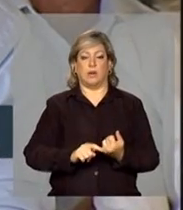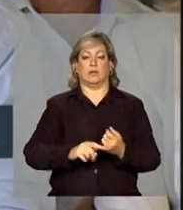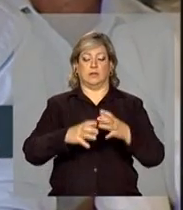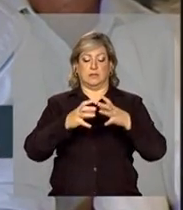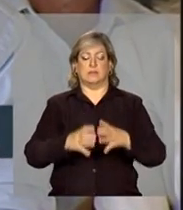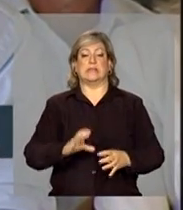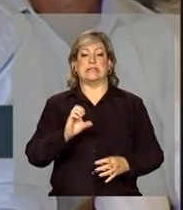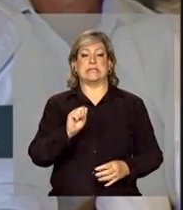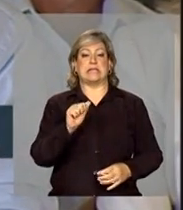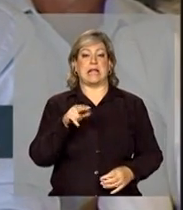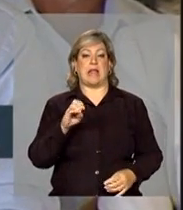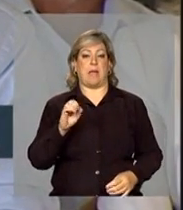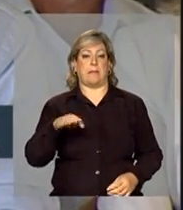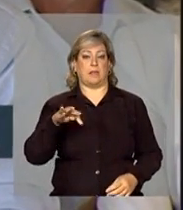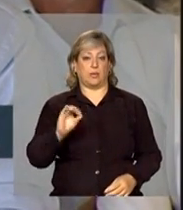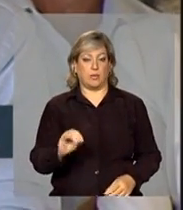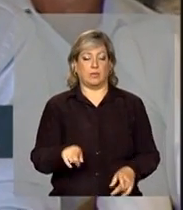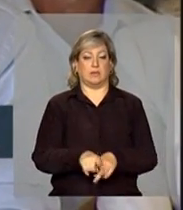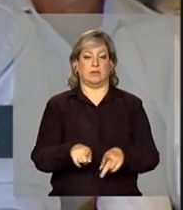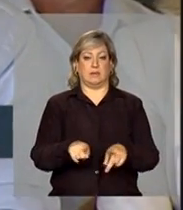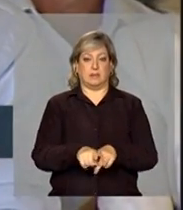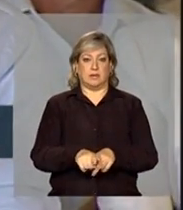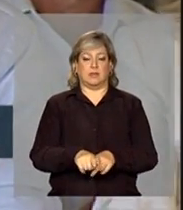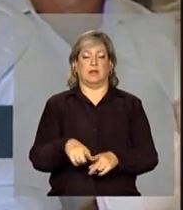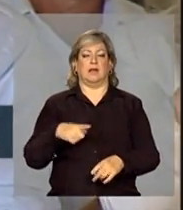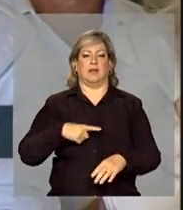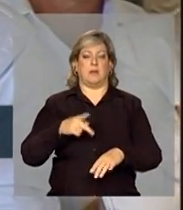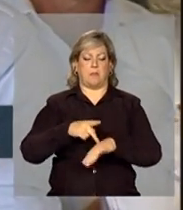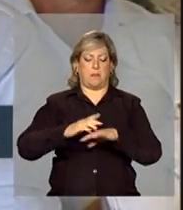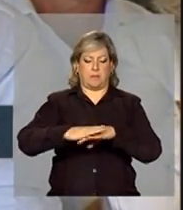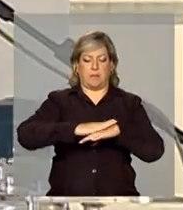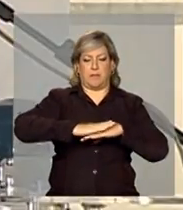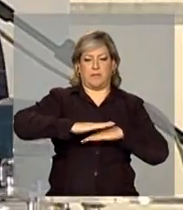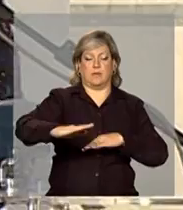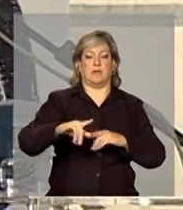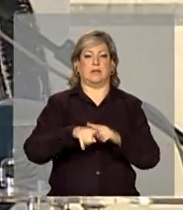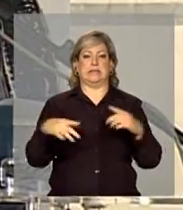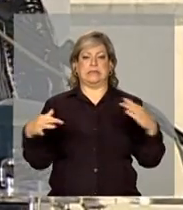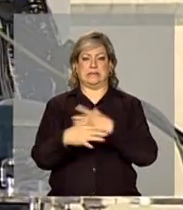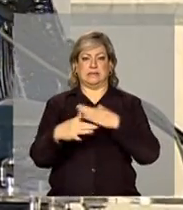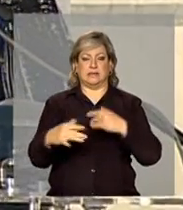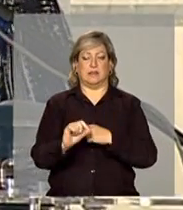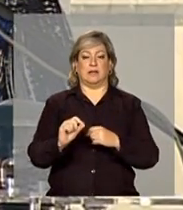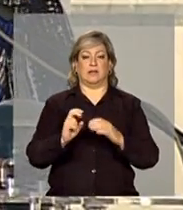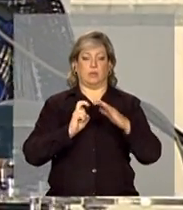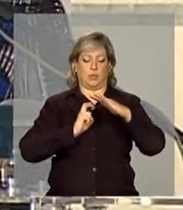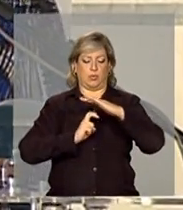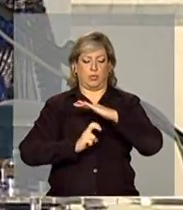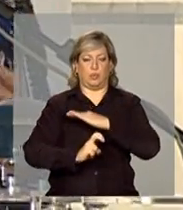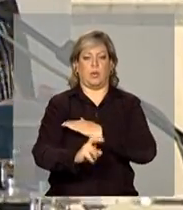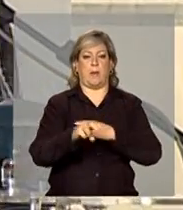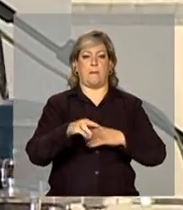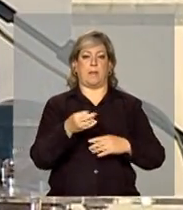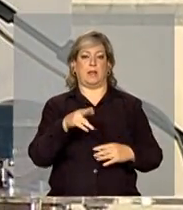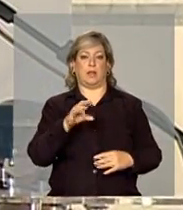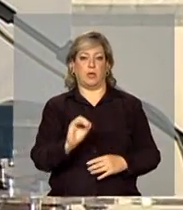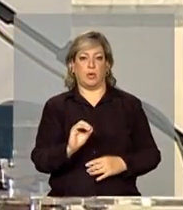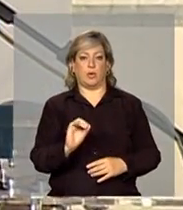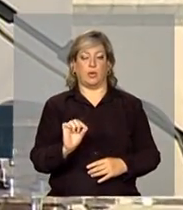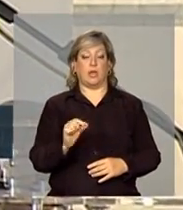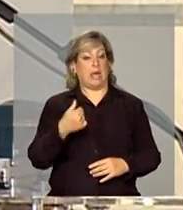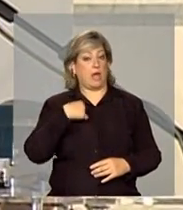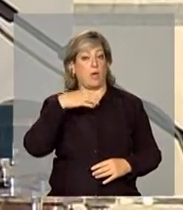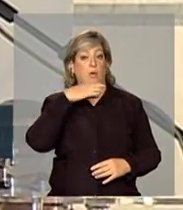na pavimentação, na mobilização de grandes cidades, né? O metrô, acho